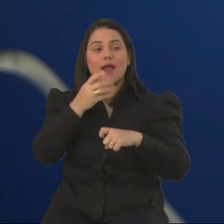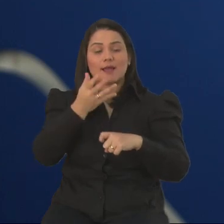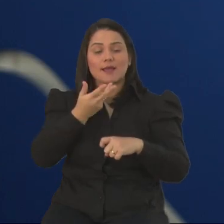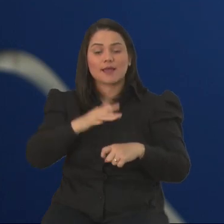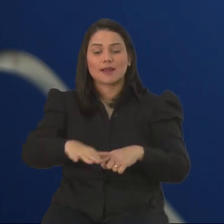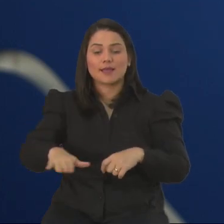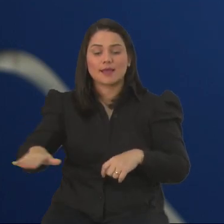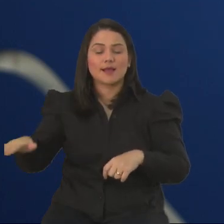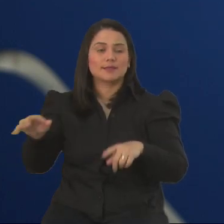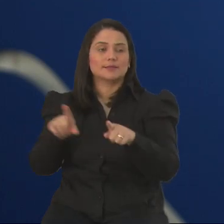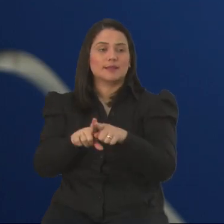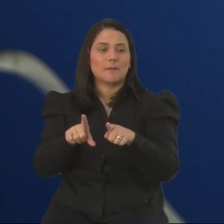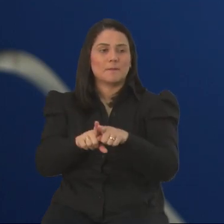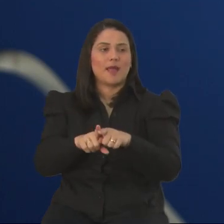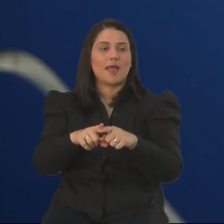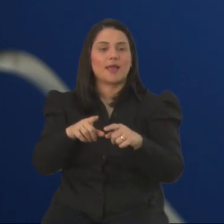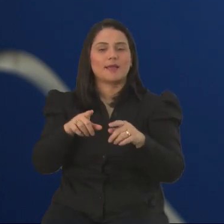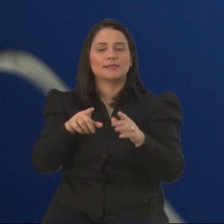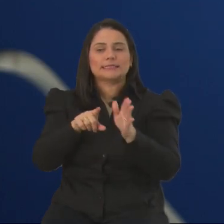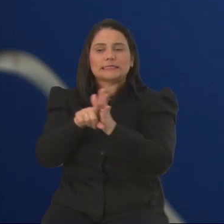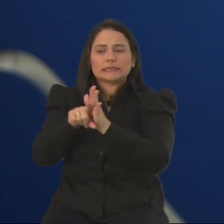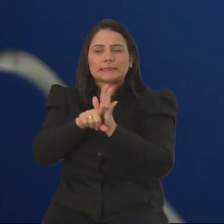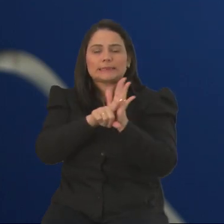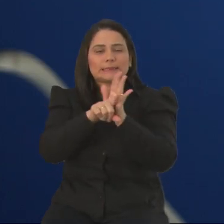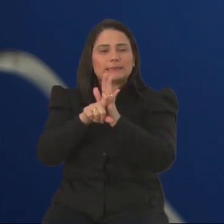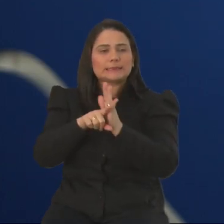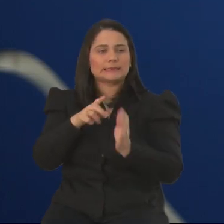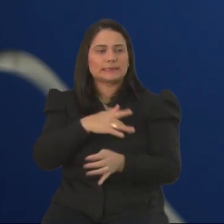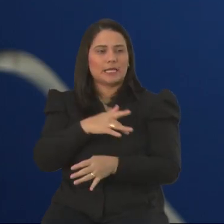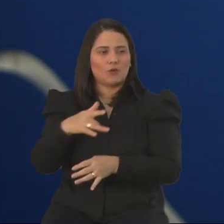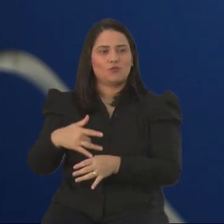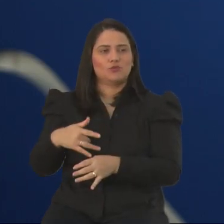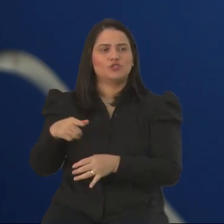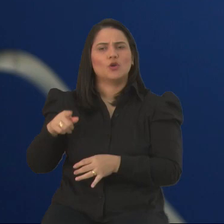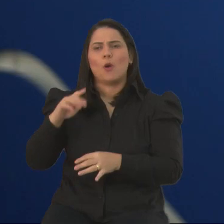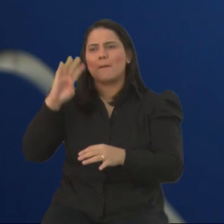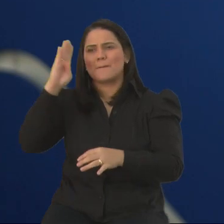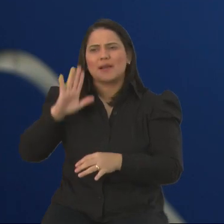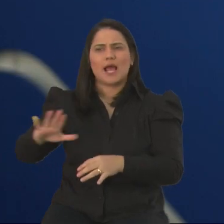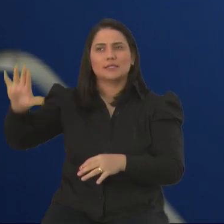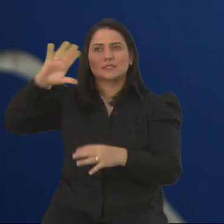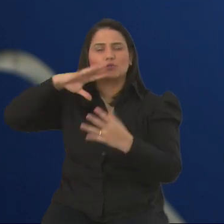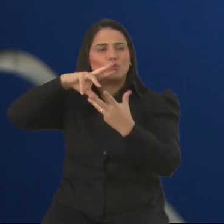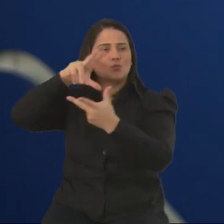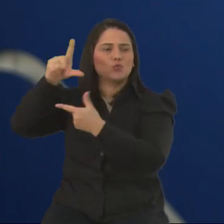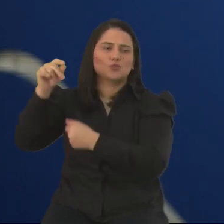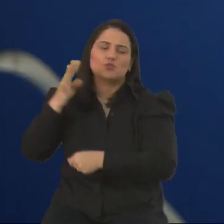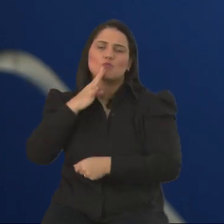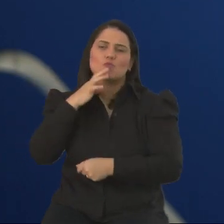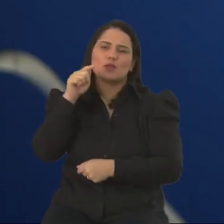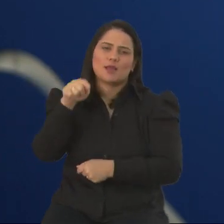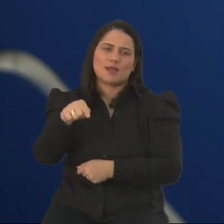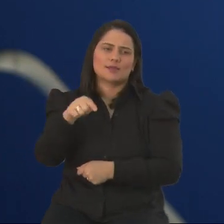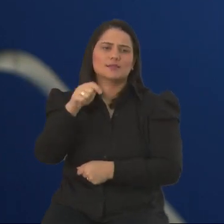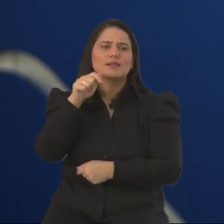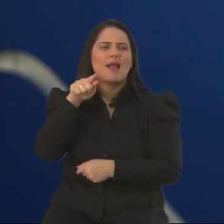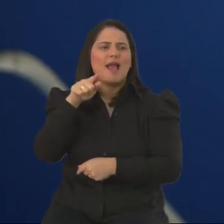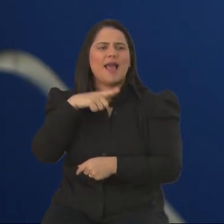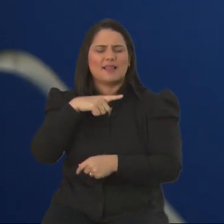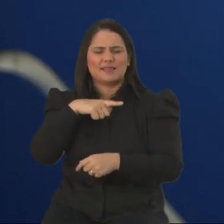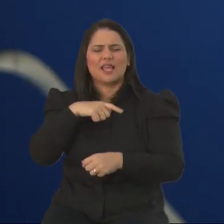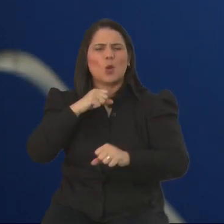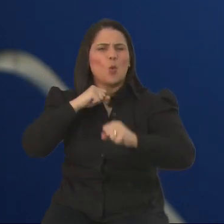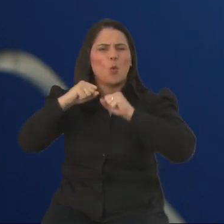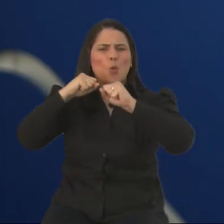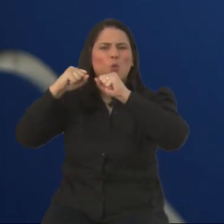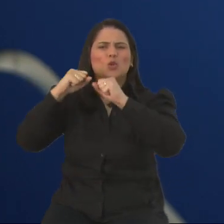ativista social, largamente reconhecida no Brasil e no mundo pelo seu trabalho contra a desnutrição